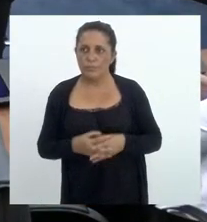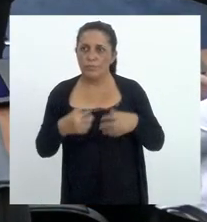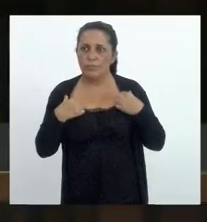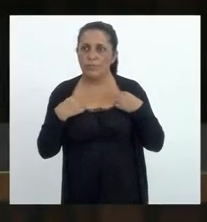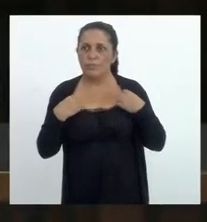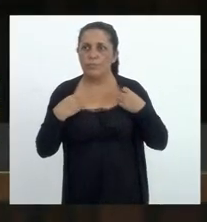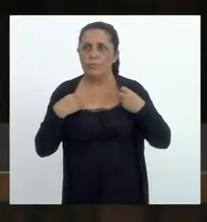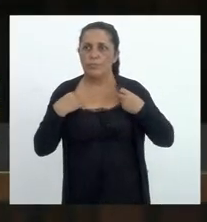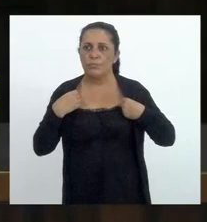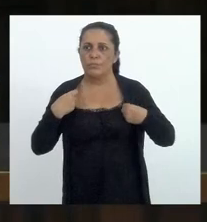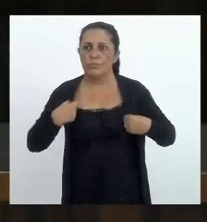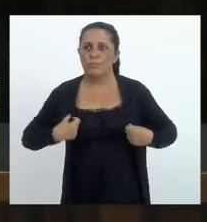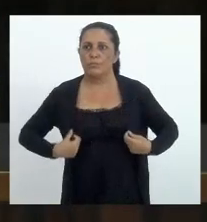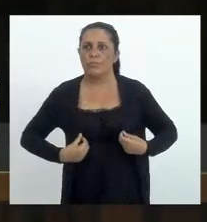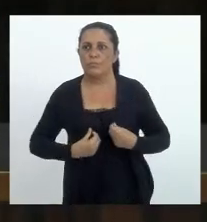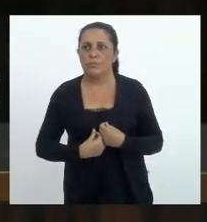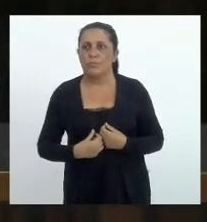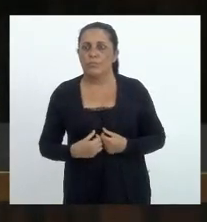Vamos lá.